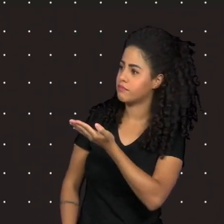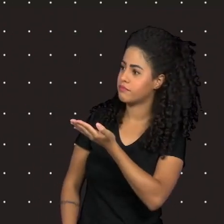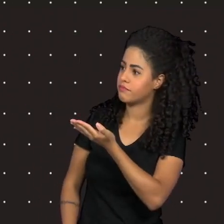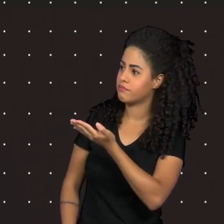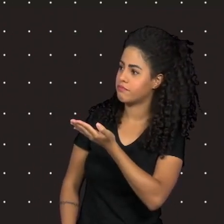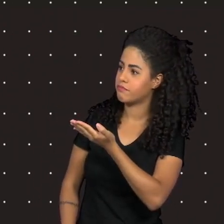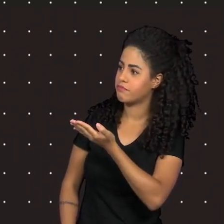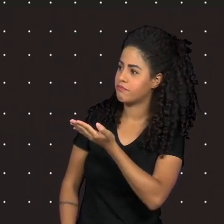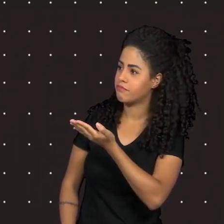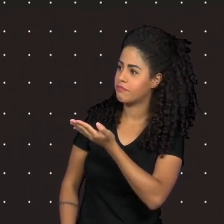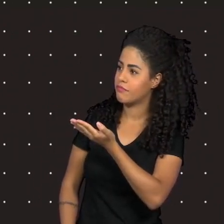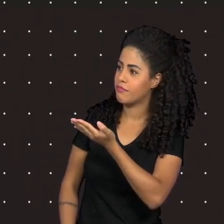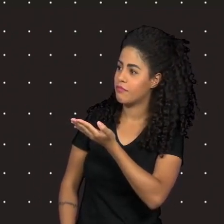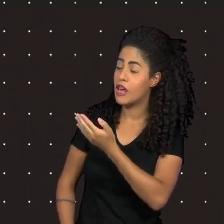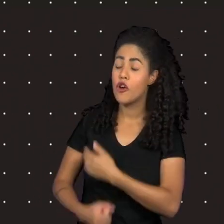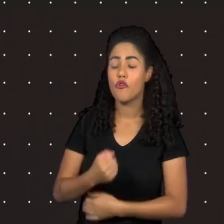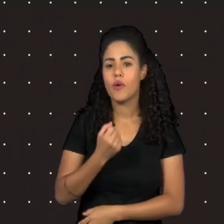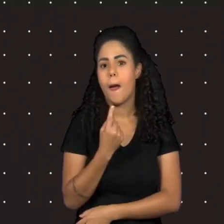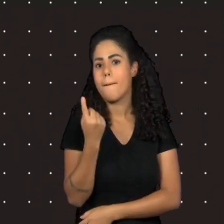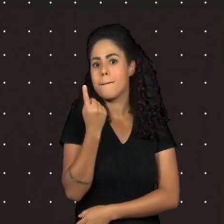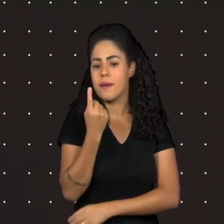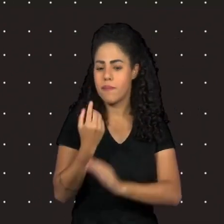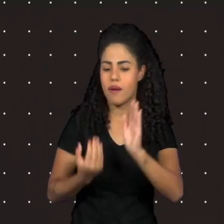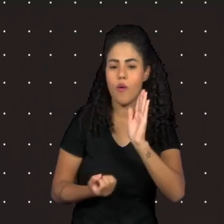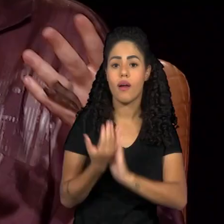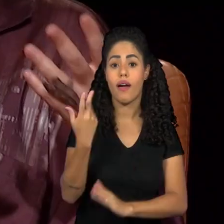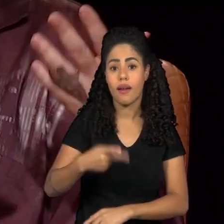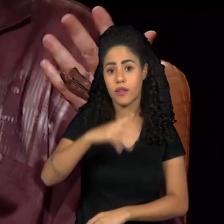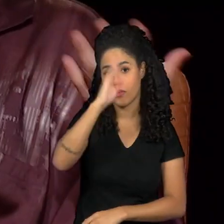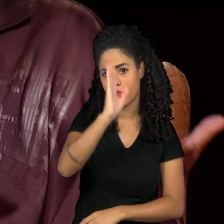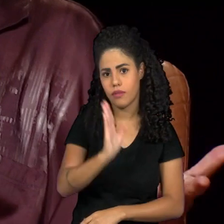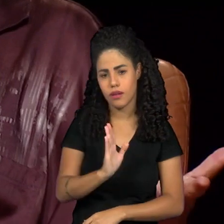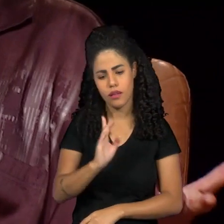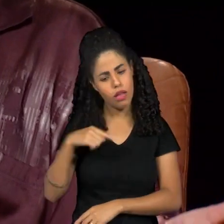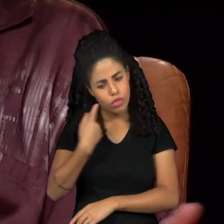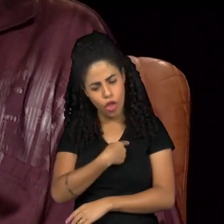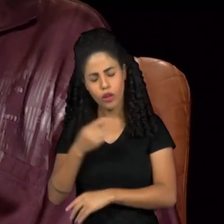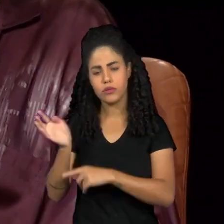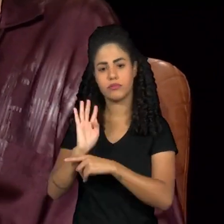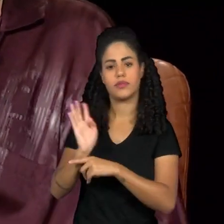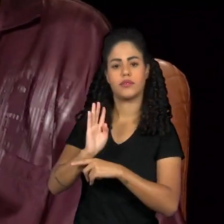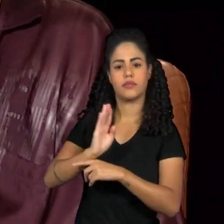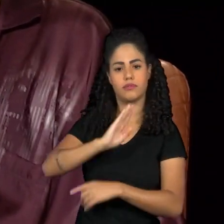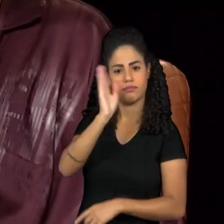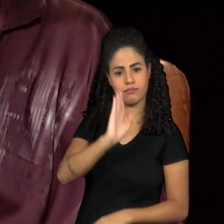cineastas, dizia, né, o Brasil é nosso, o nosso cinema é nosso.